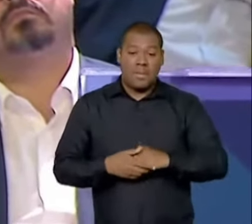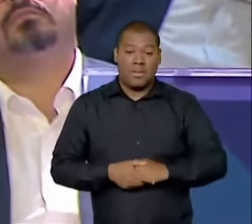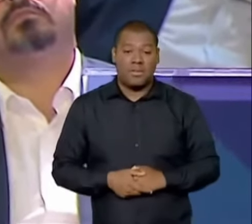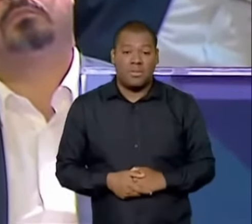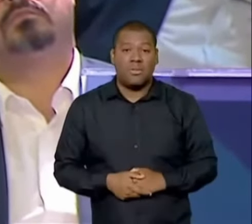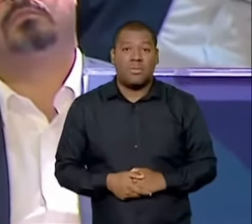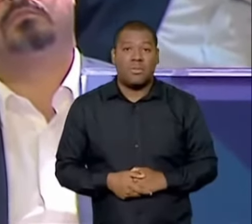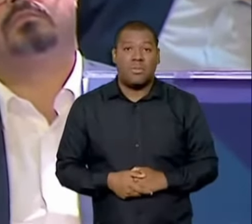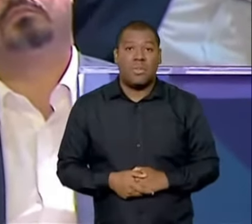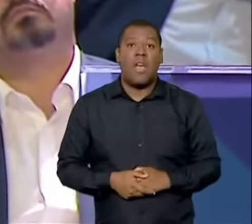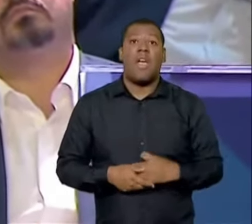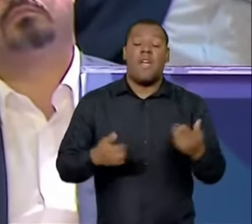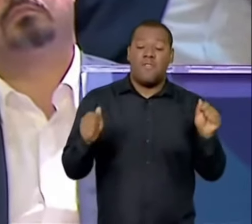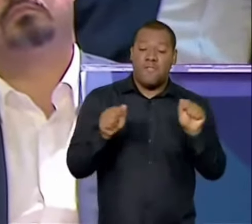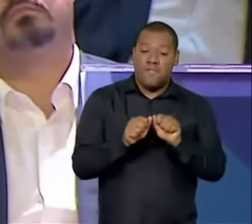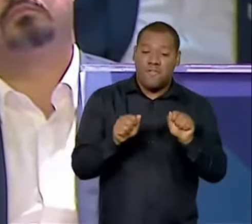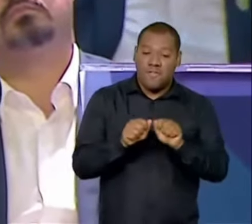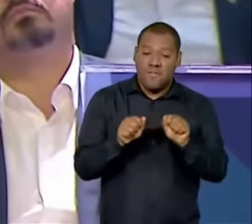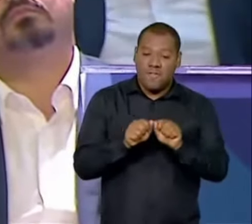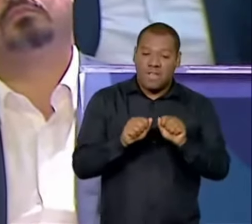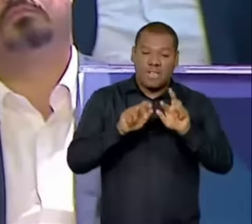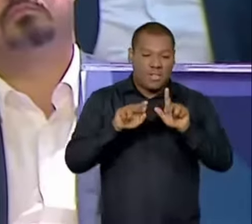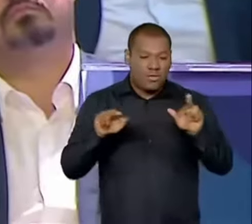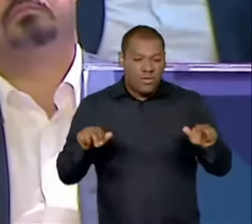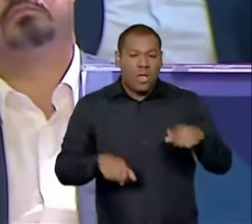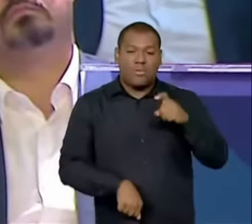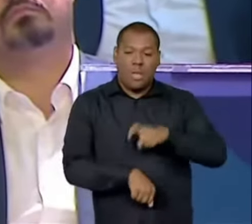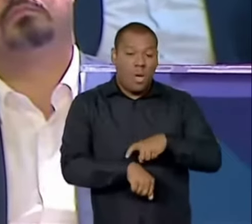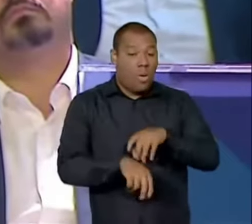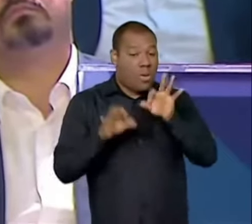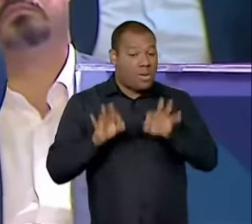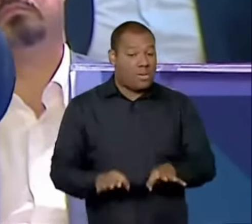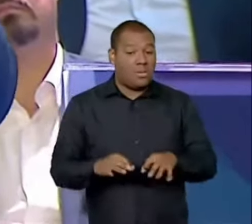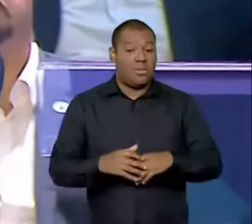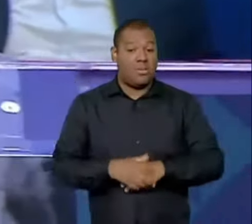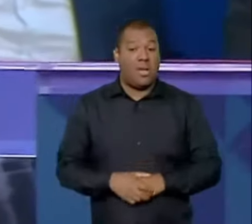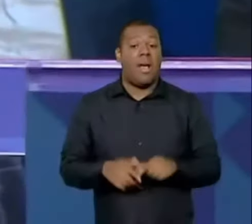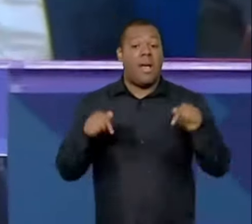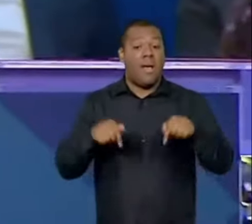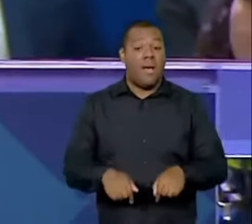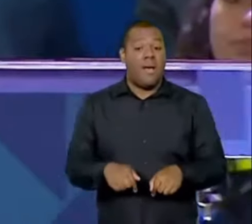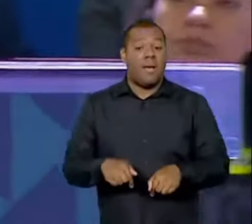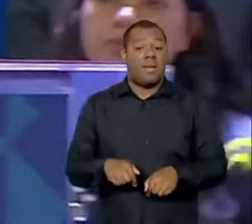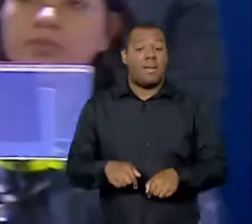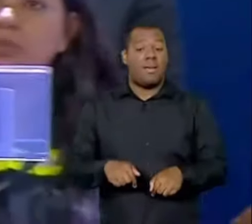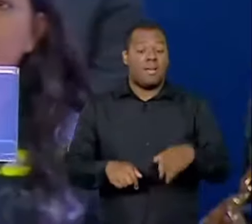as coisas no tempo certo. Esse país já cresceu de